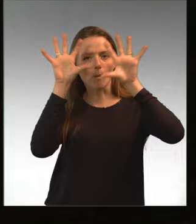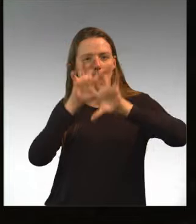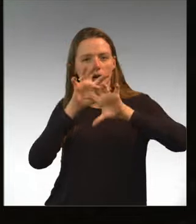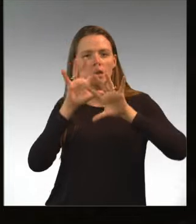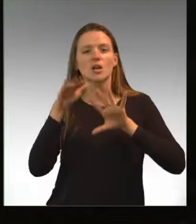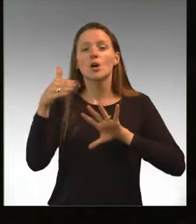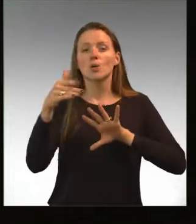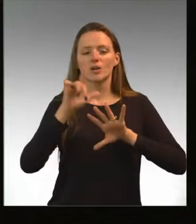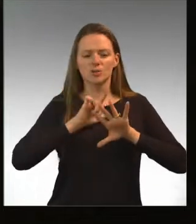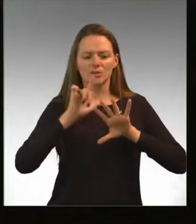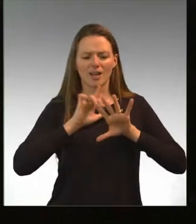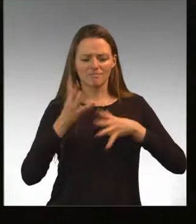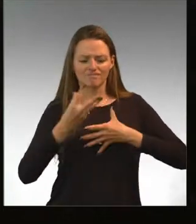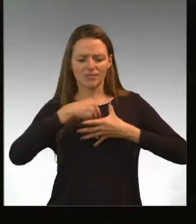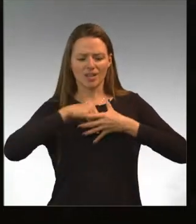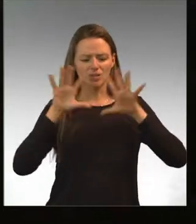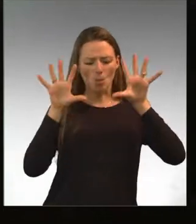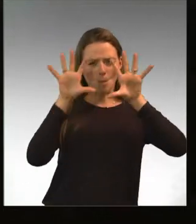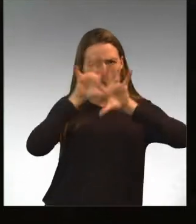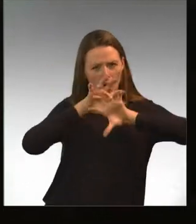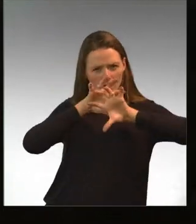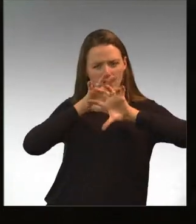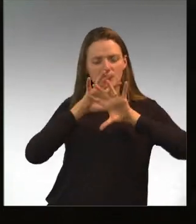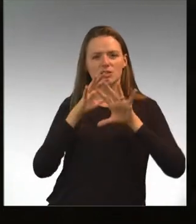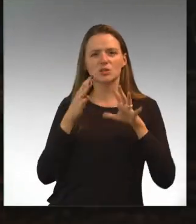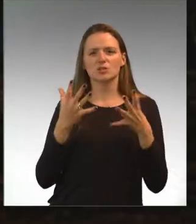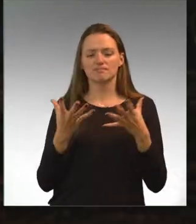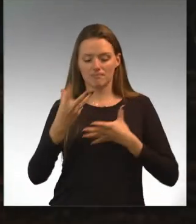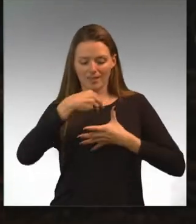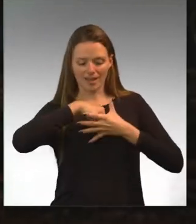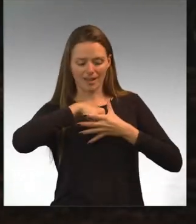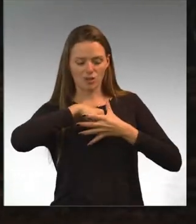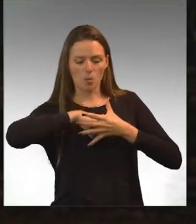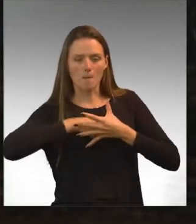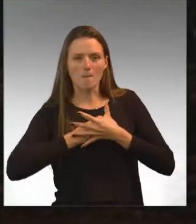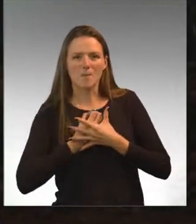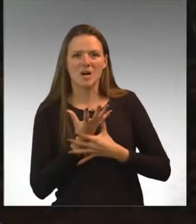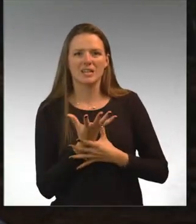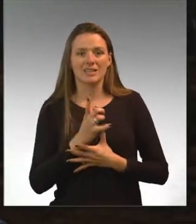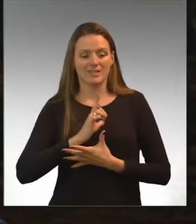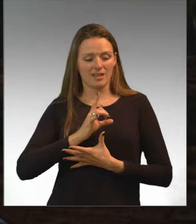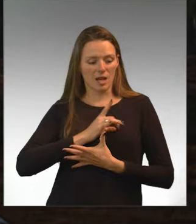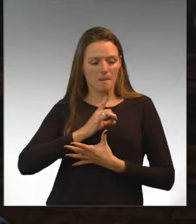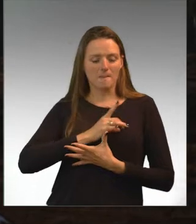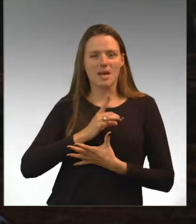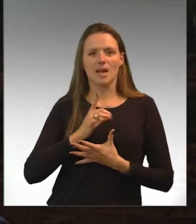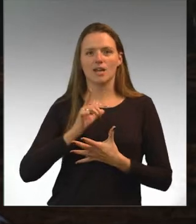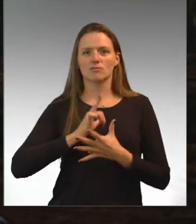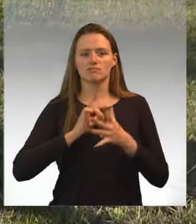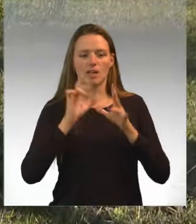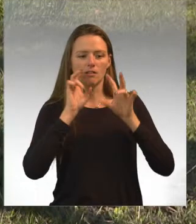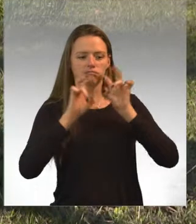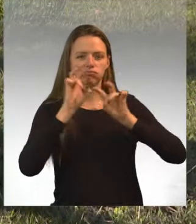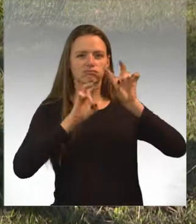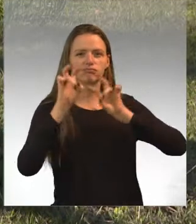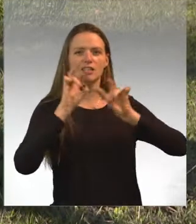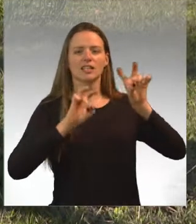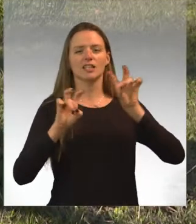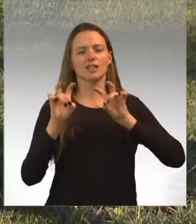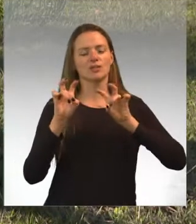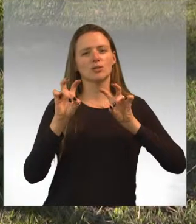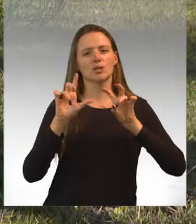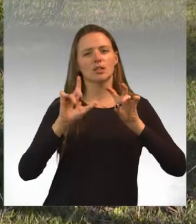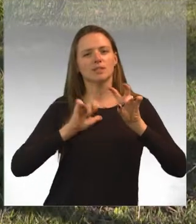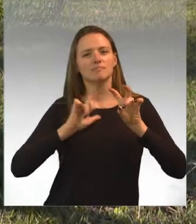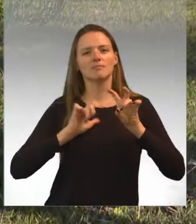o escuro, você projeta de dentro de você temores, receios, o gritador,